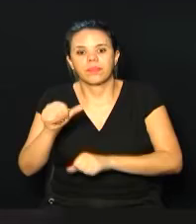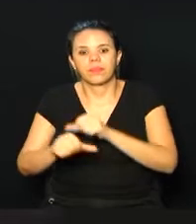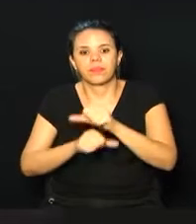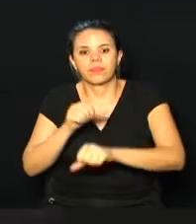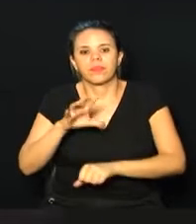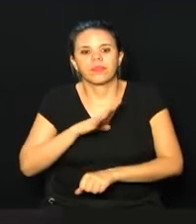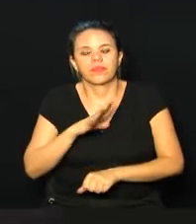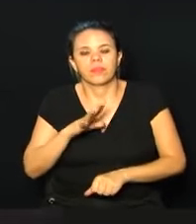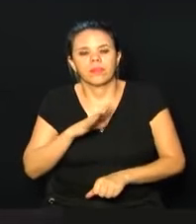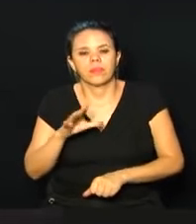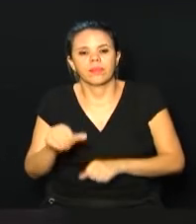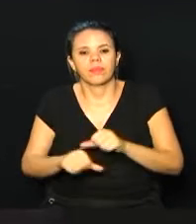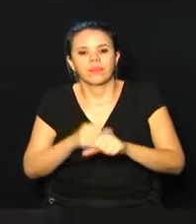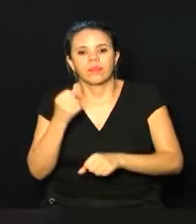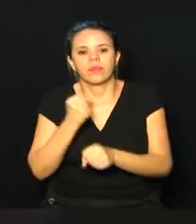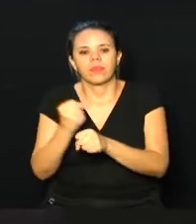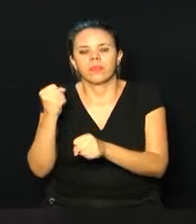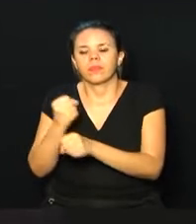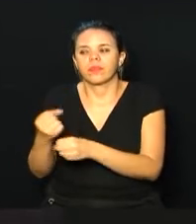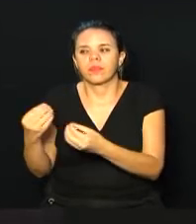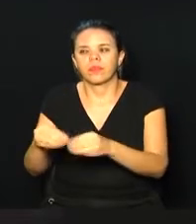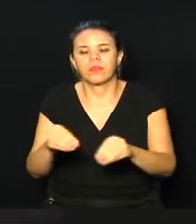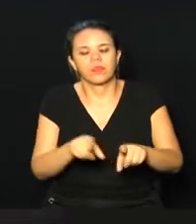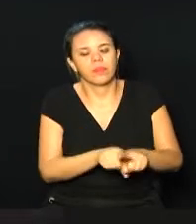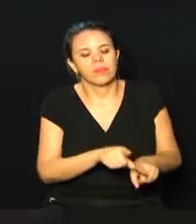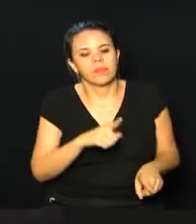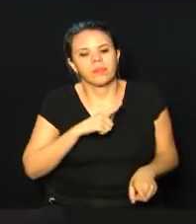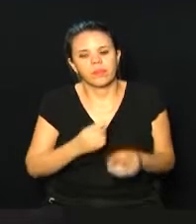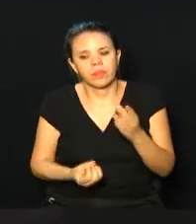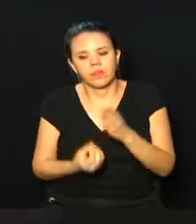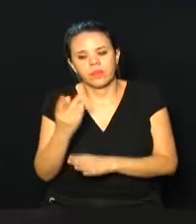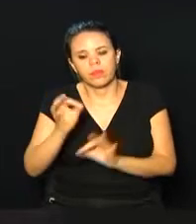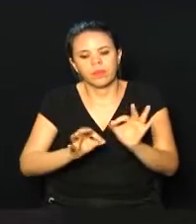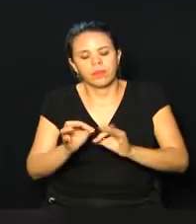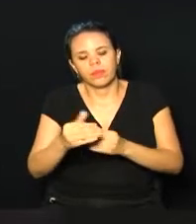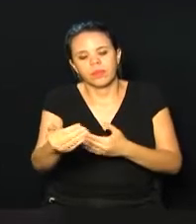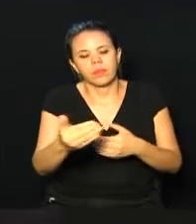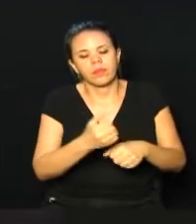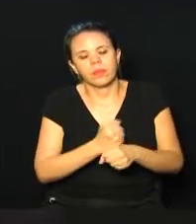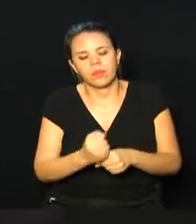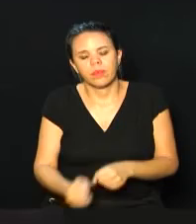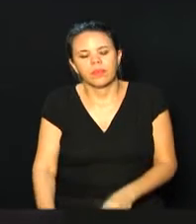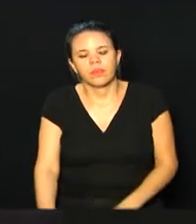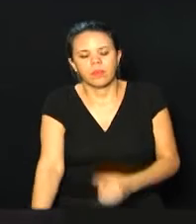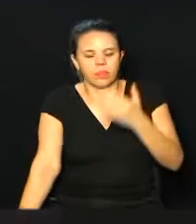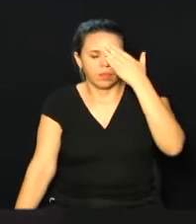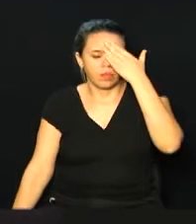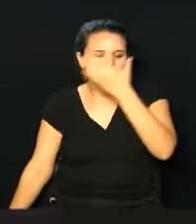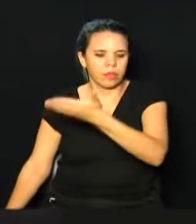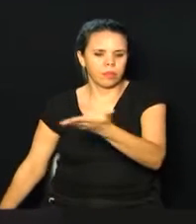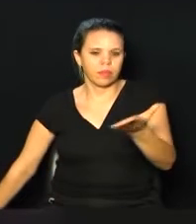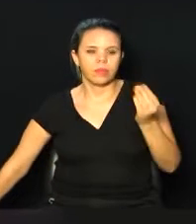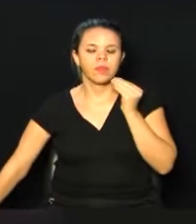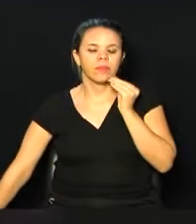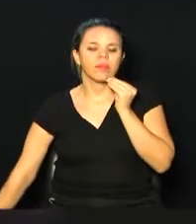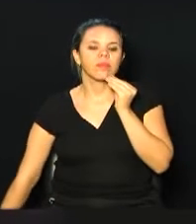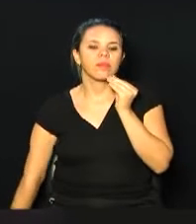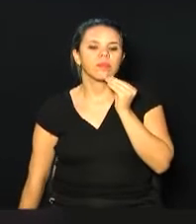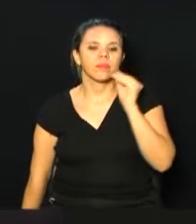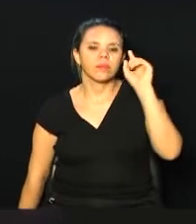com muitas obras que nós estamos planejando fazer aí nesses próximos anos. Eu agradeço aí a oportunidade, viu,